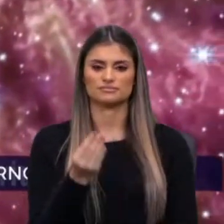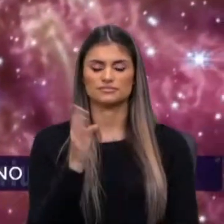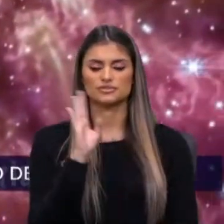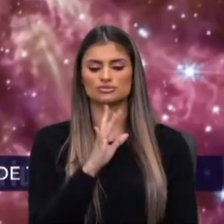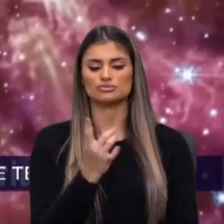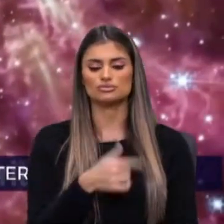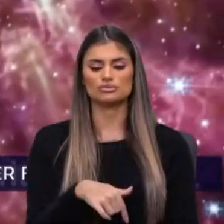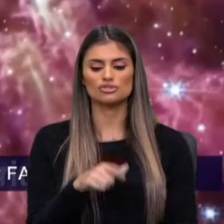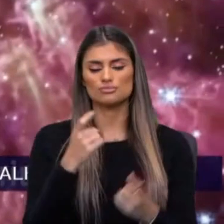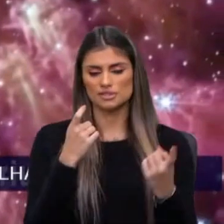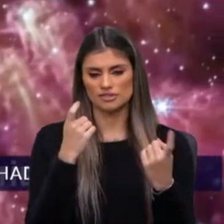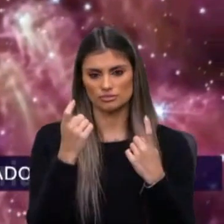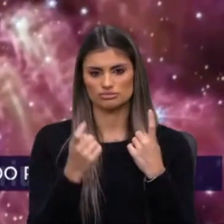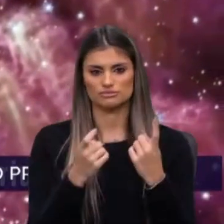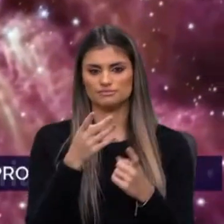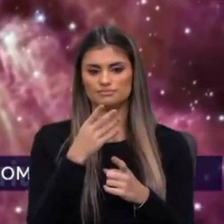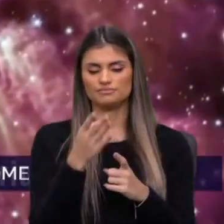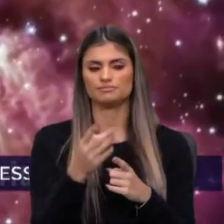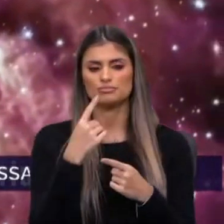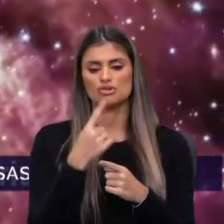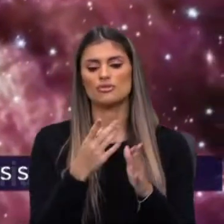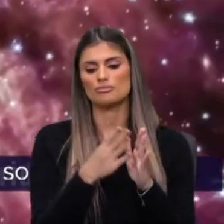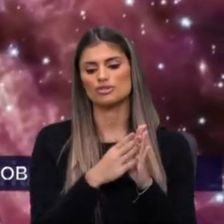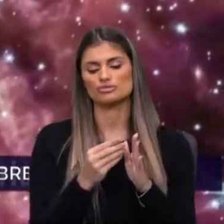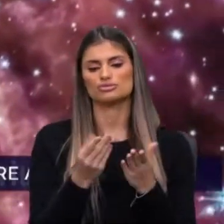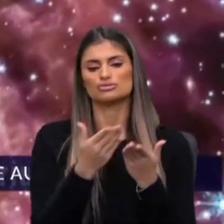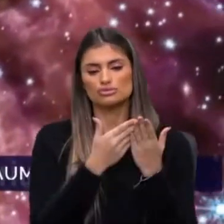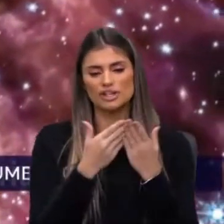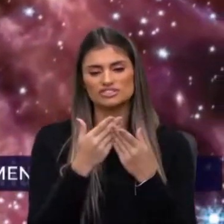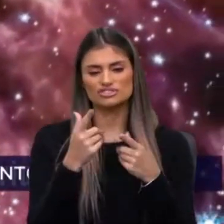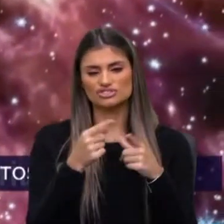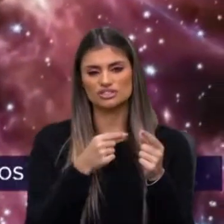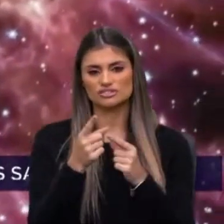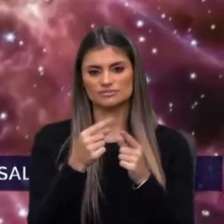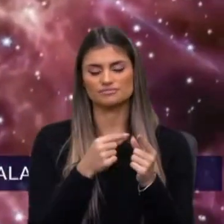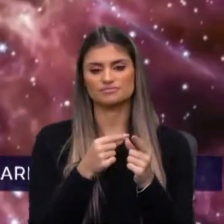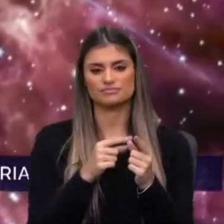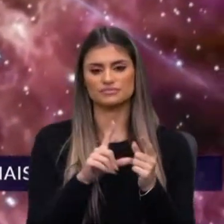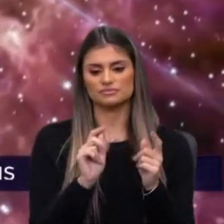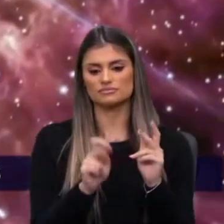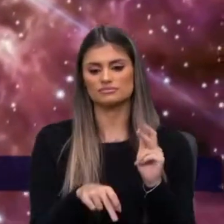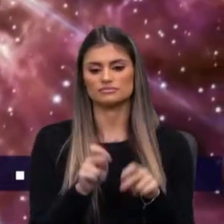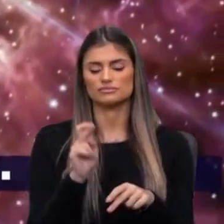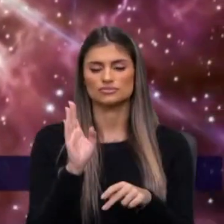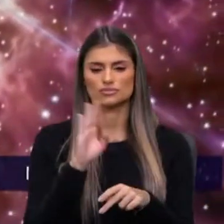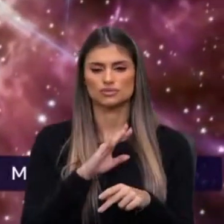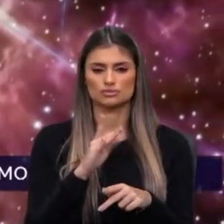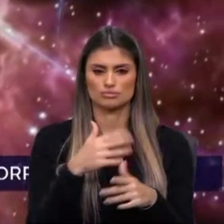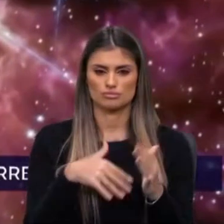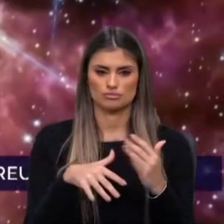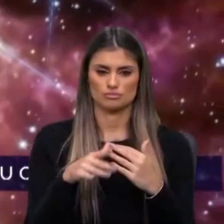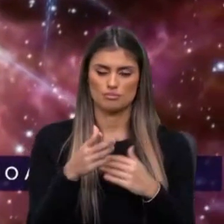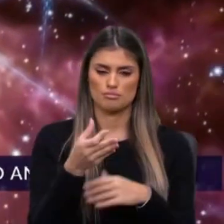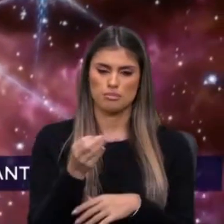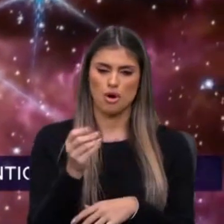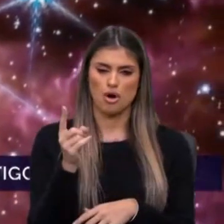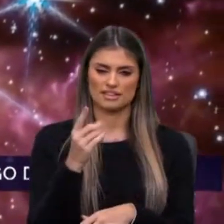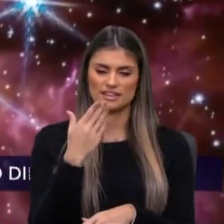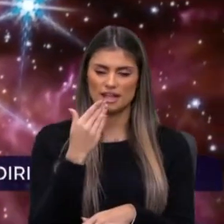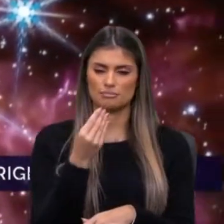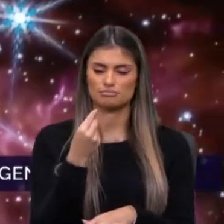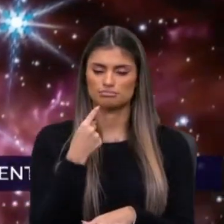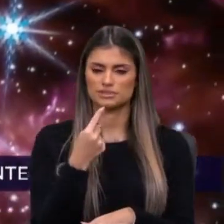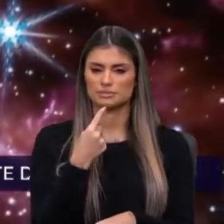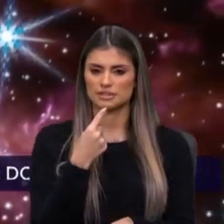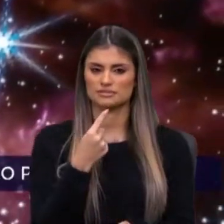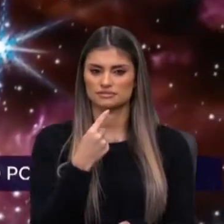nós pensávamos ou que diziam os modelos. E, portanto, estudar estas estrelas que produzem também muito poeira é também tentar perceber de onde é que